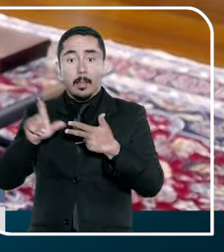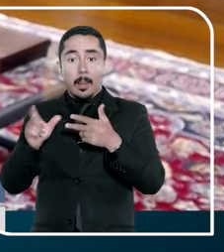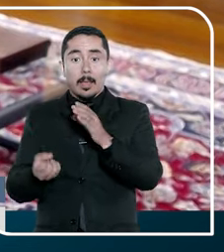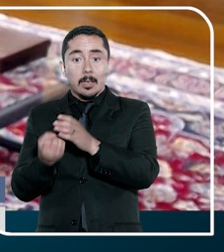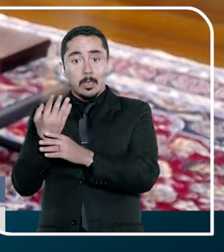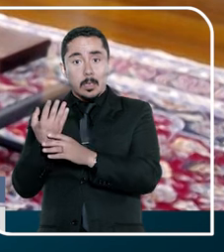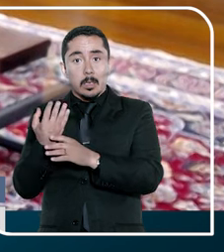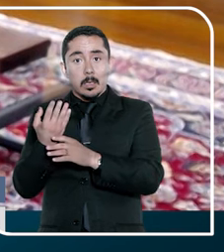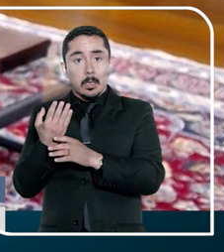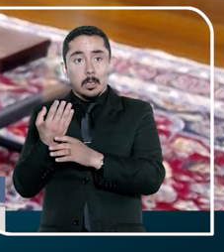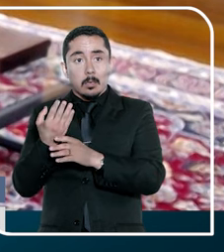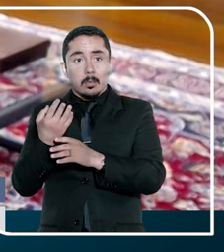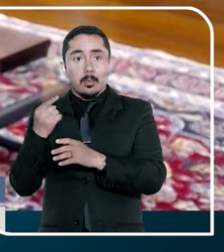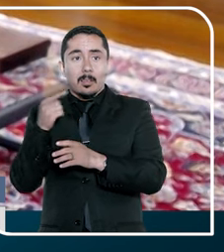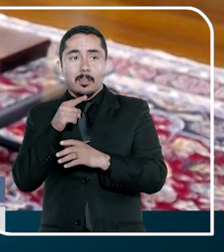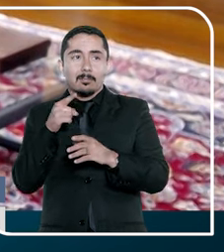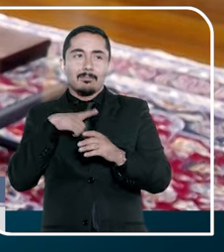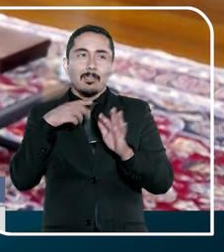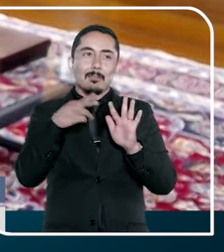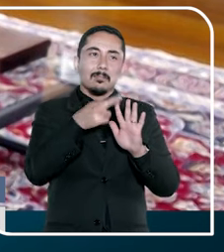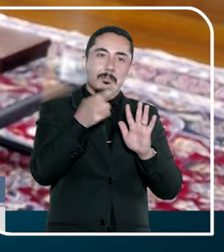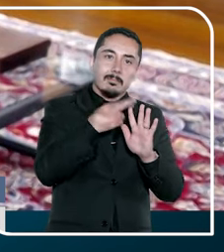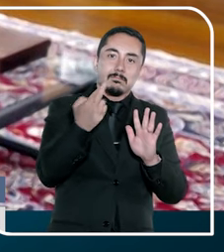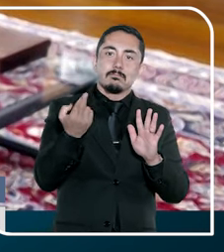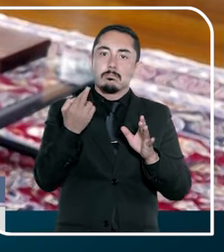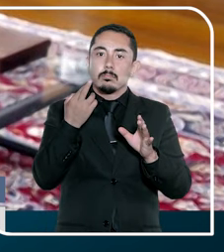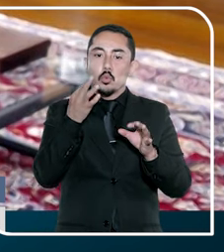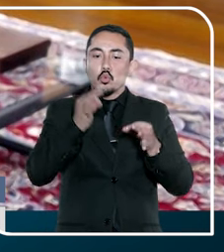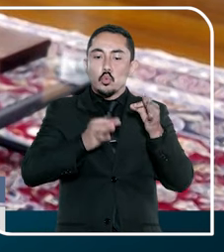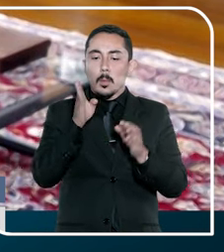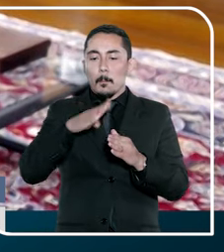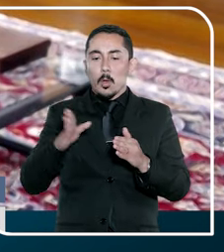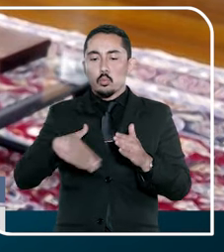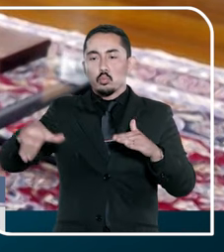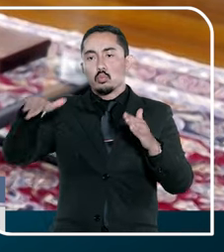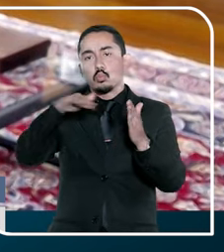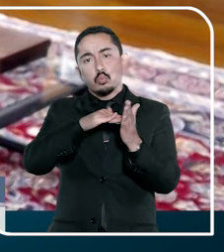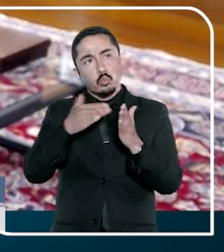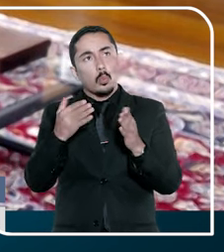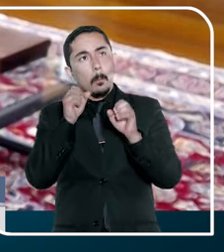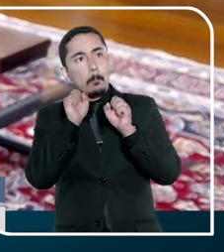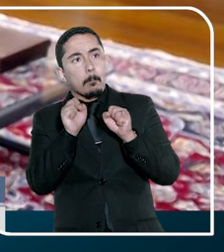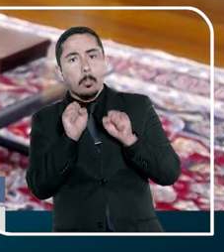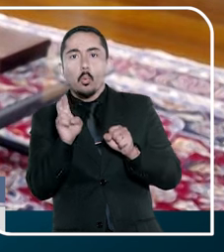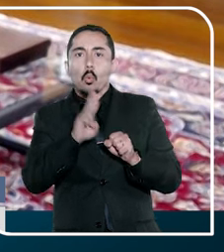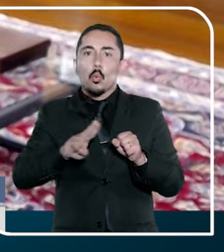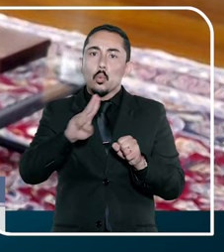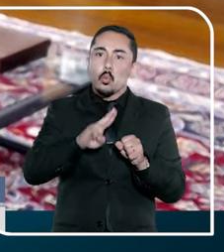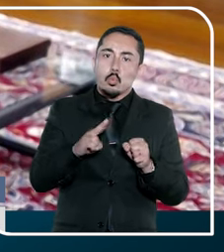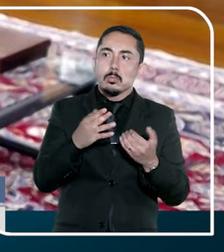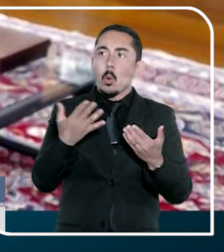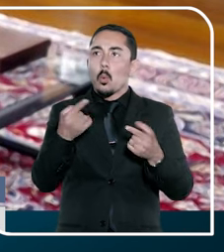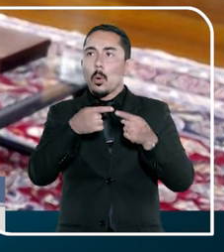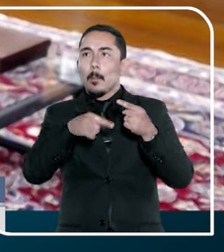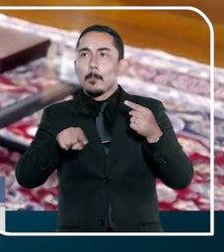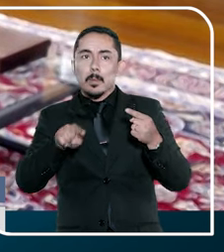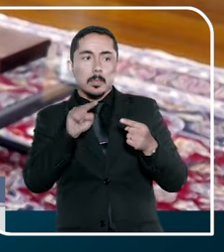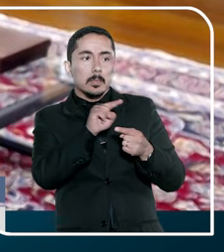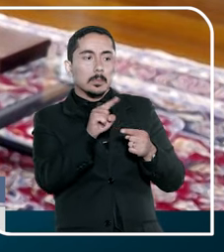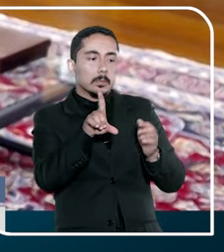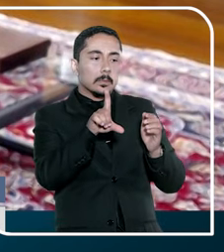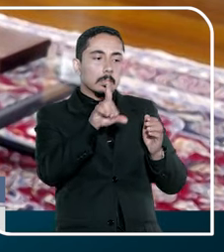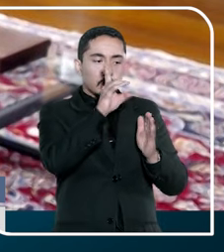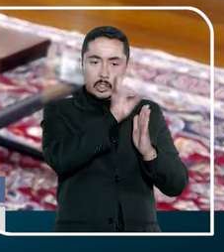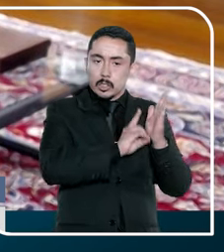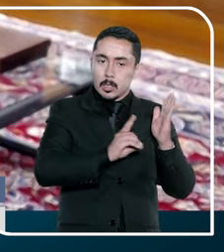que juíz de todo o Brasil eh poderiam deixar de aplicar o direito penal considerando que se trata de uma